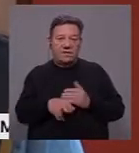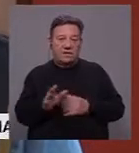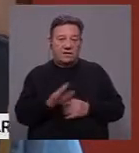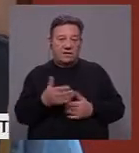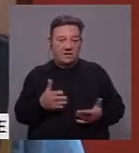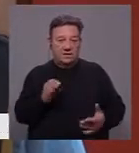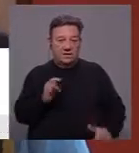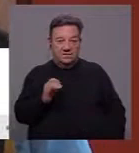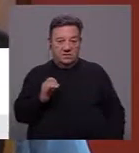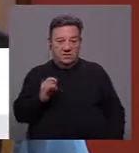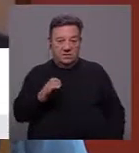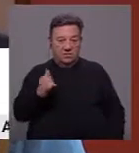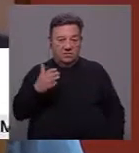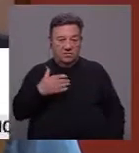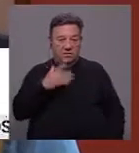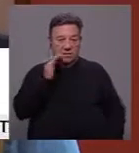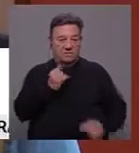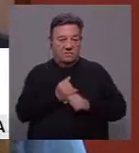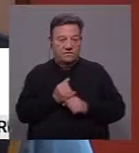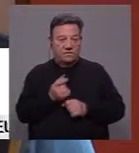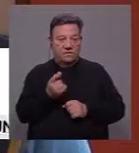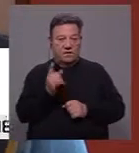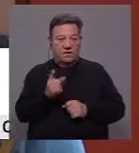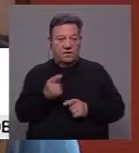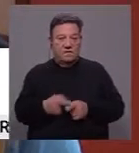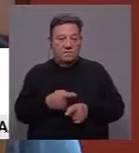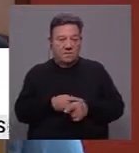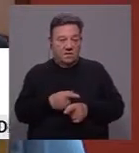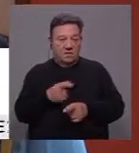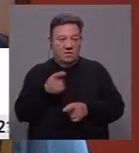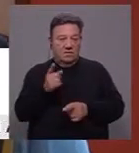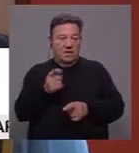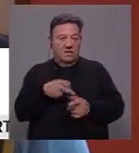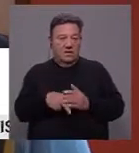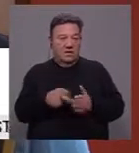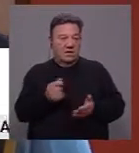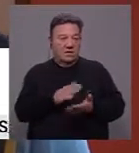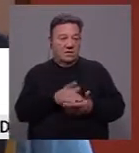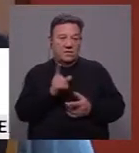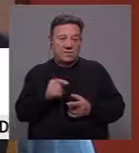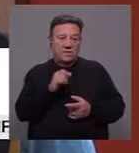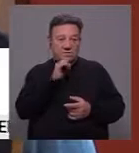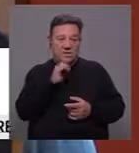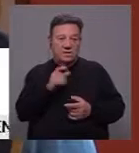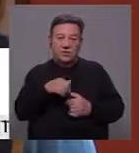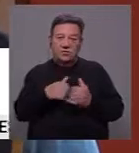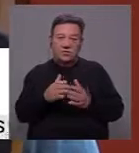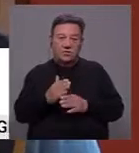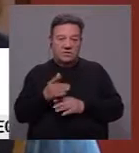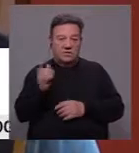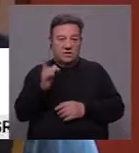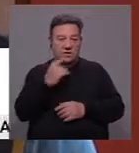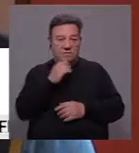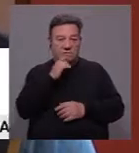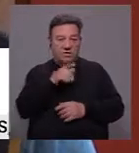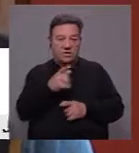século XXI, eu acho que nós tentamos fazer o que é para além de uma entrada gratuita, que é ser acessível a todos. Ele já dizia que podiam